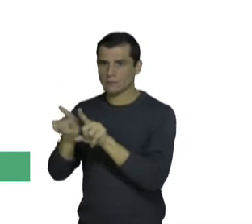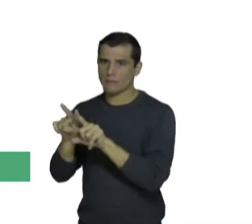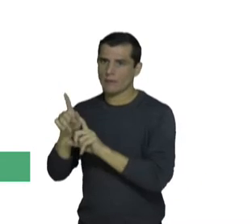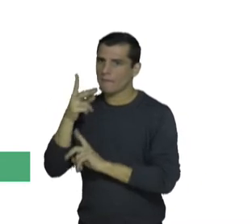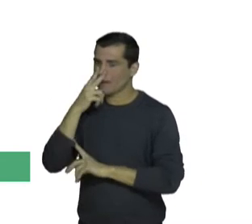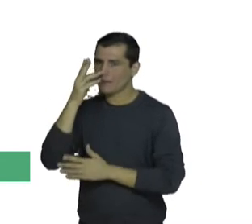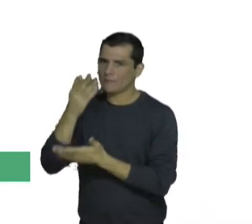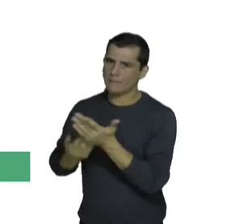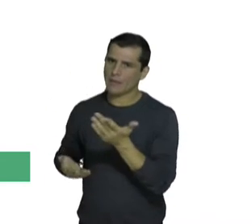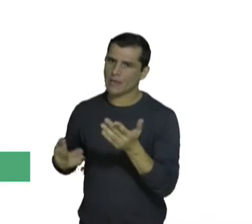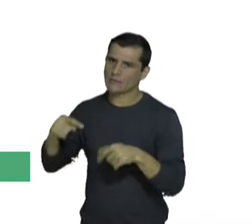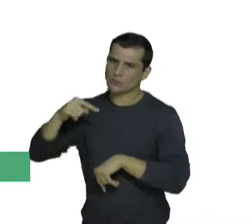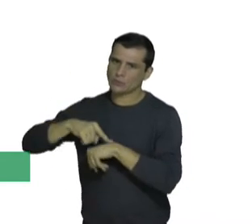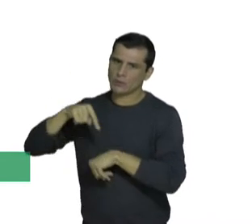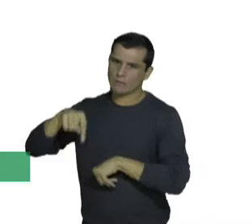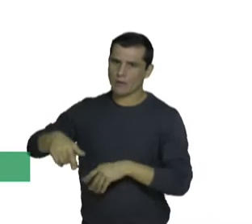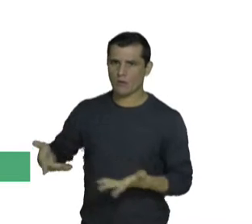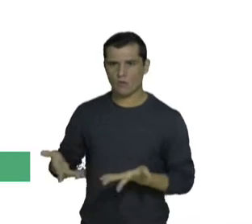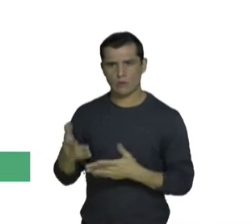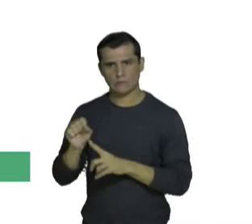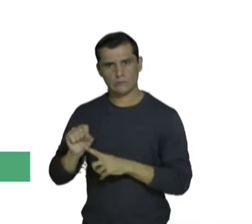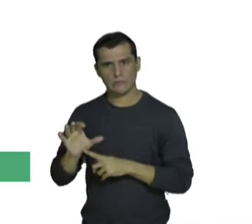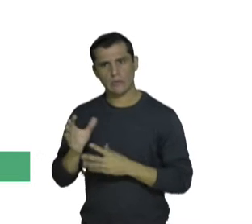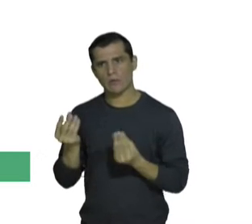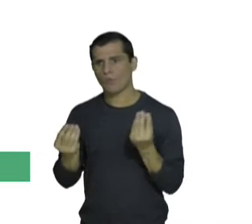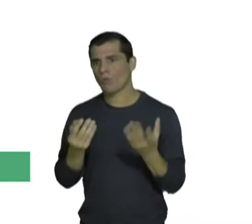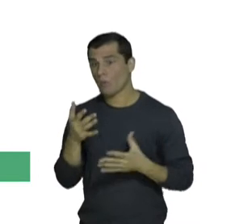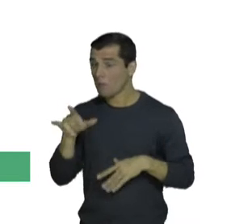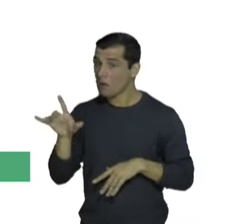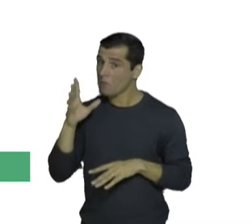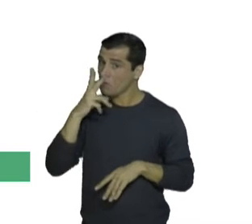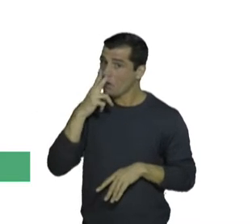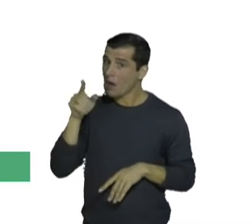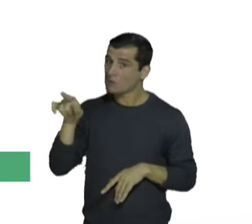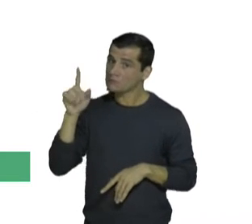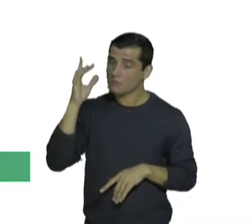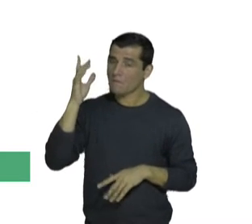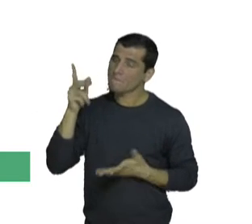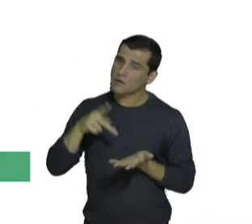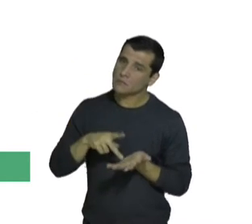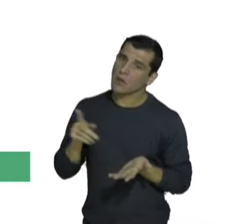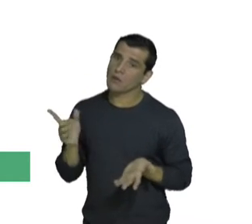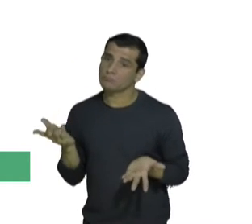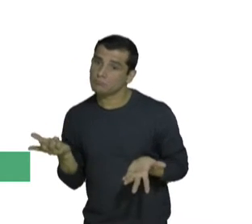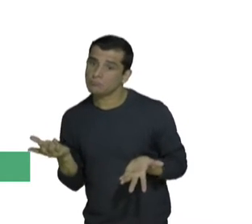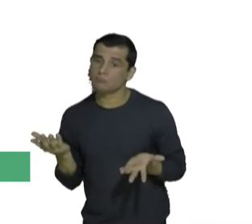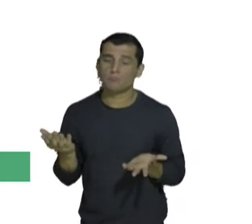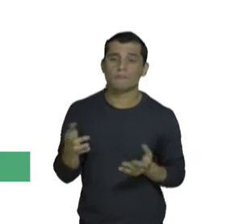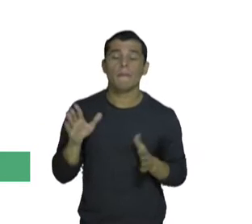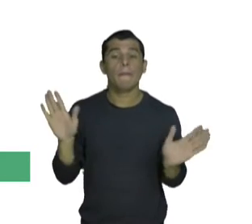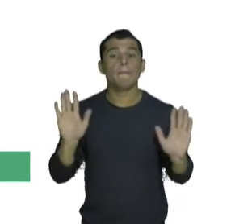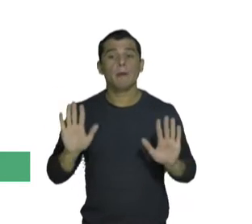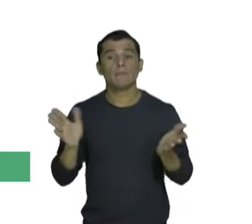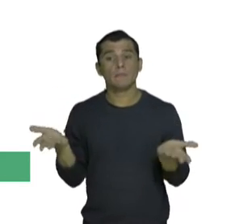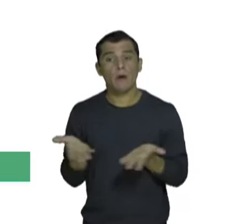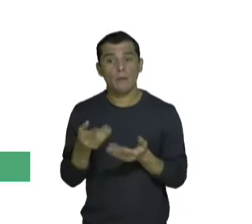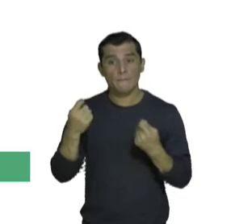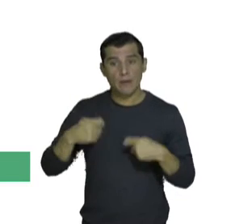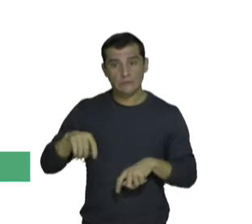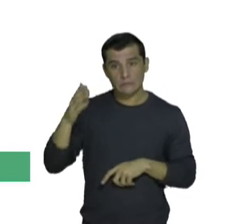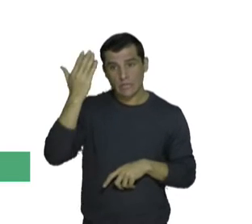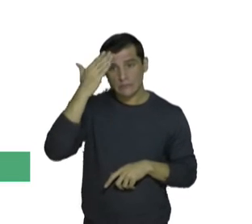pelo também né Parece que isso é verdadeiro agora nós temos que entender o seguinte